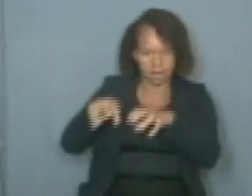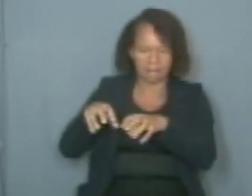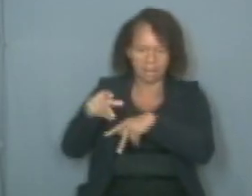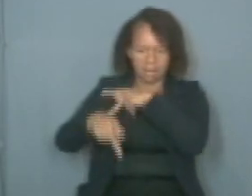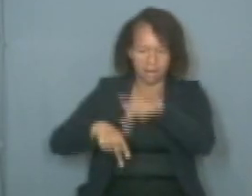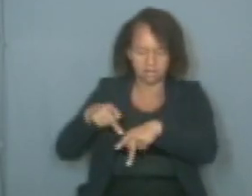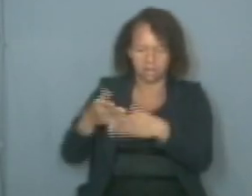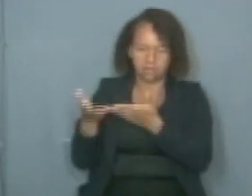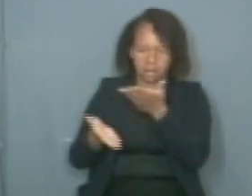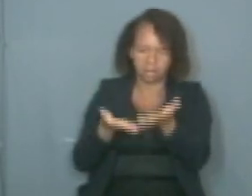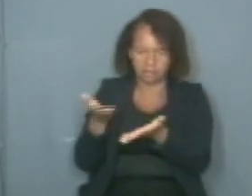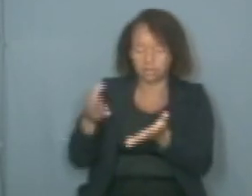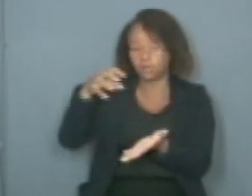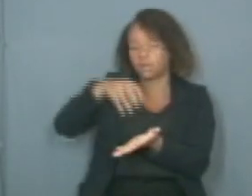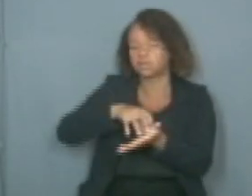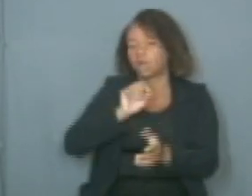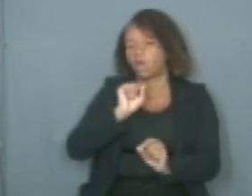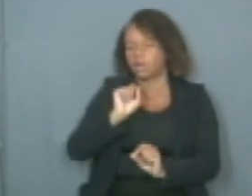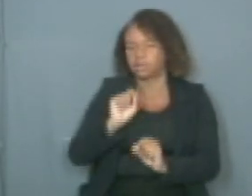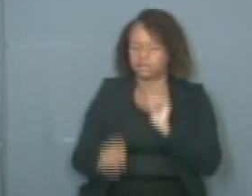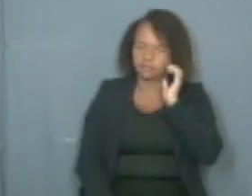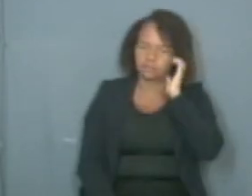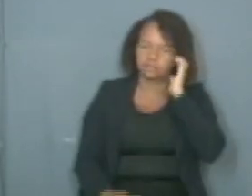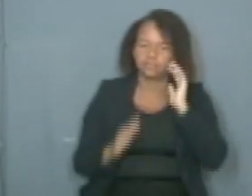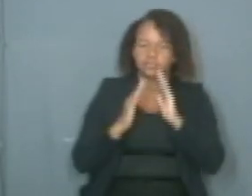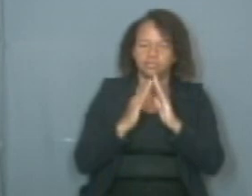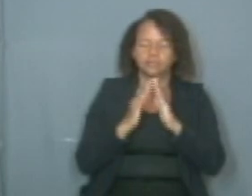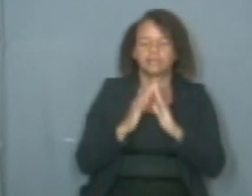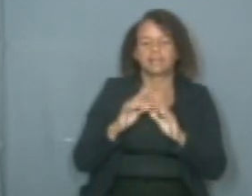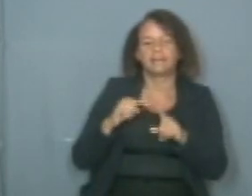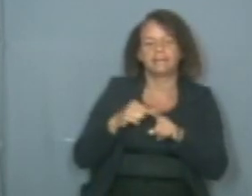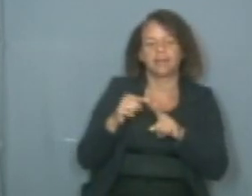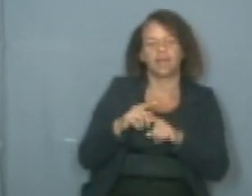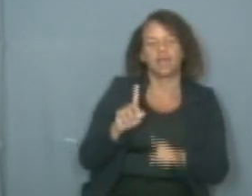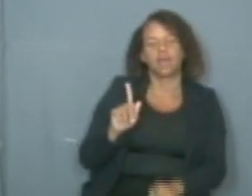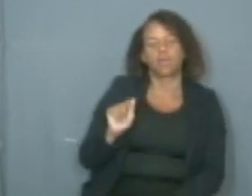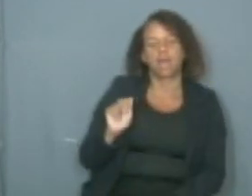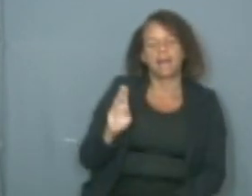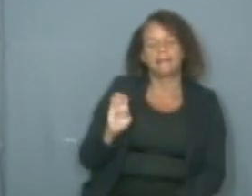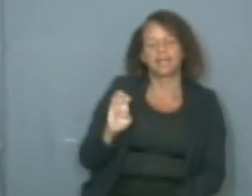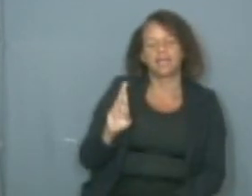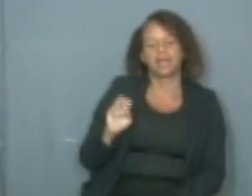população. Que unidade de saúde é essa? Os moradores do bairro da Guabiraba estão denunciando